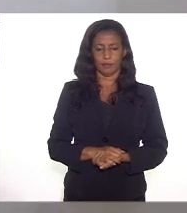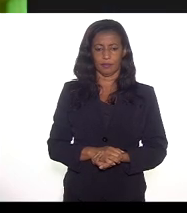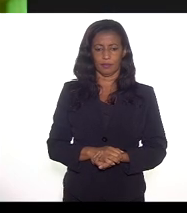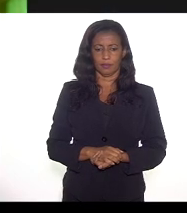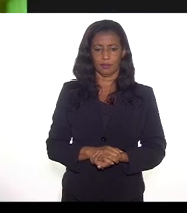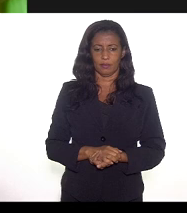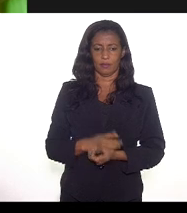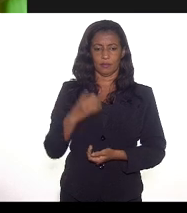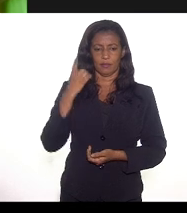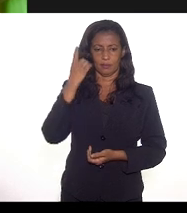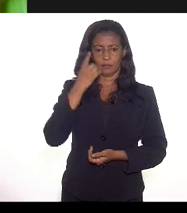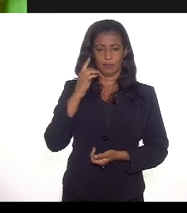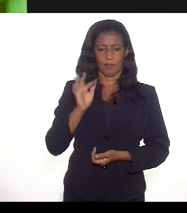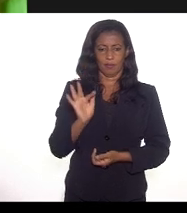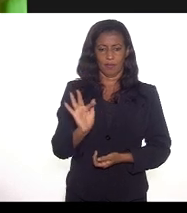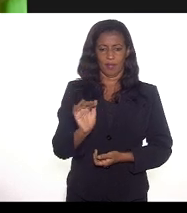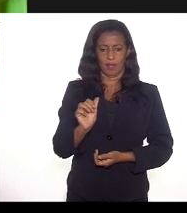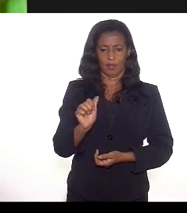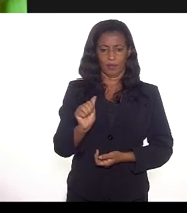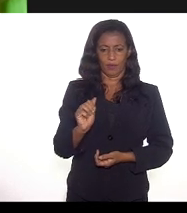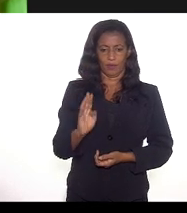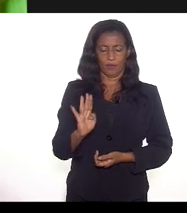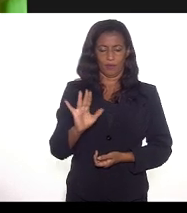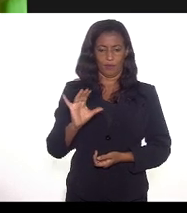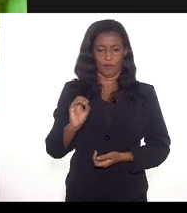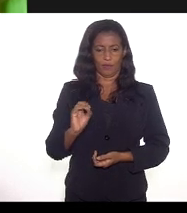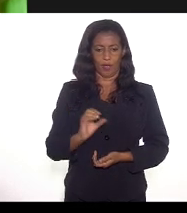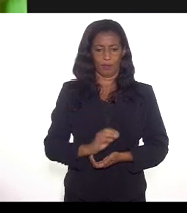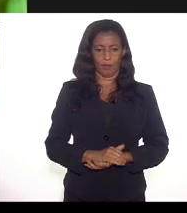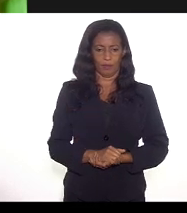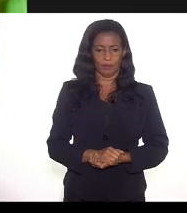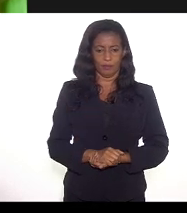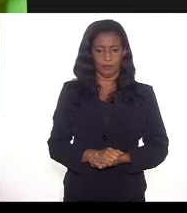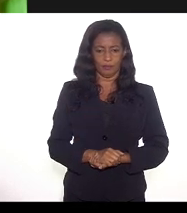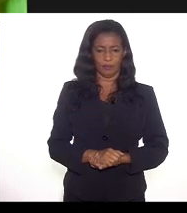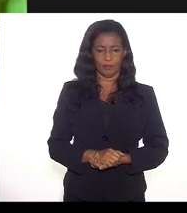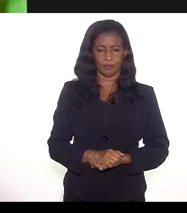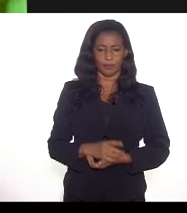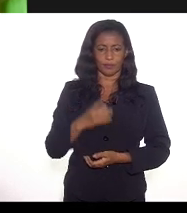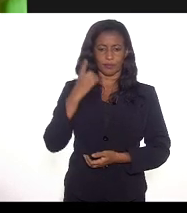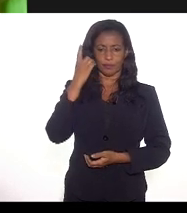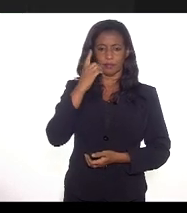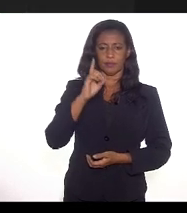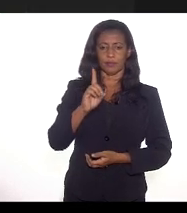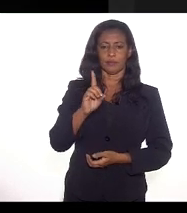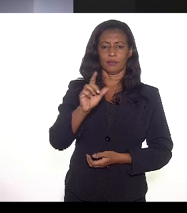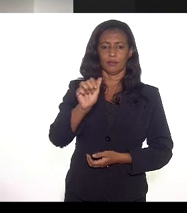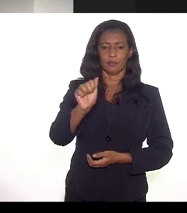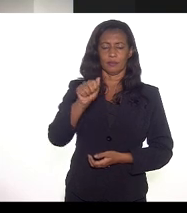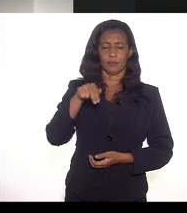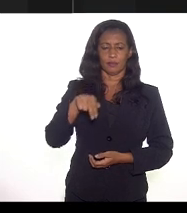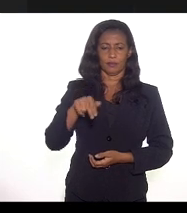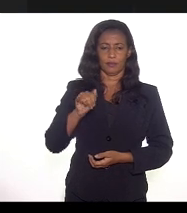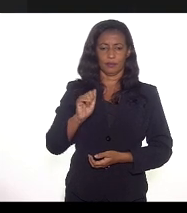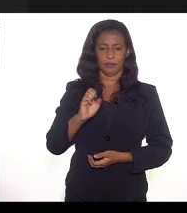Oh. Deputado Fábio Silva. Deputado Fábio Silva. Deputado Daniel Librelon.